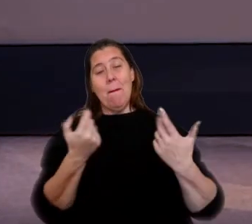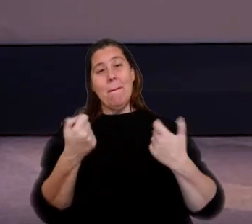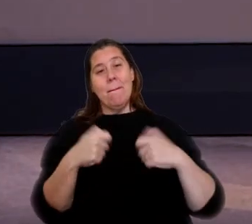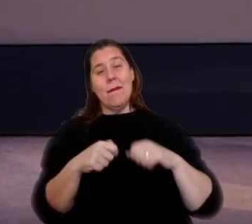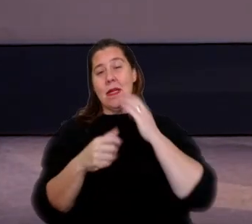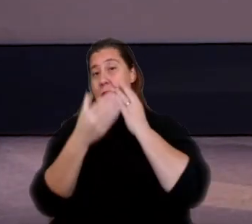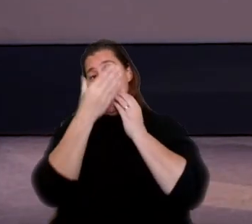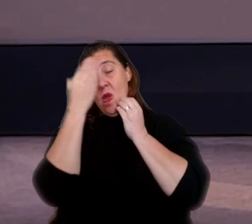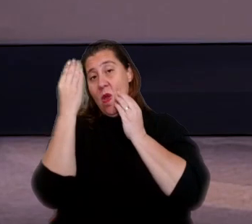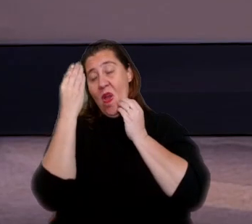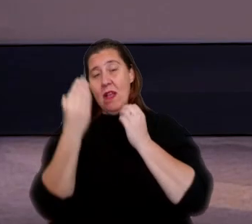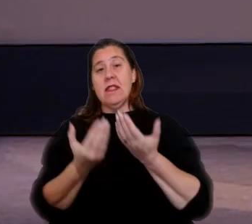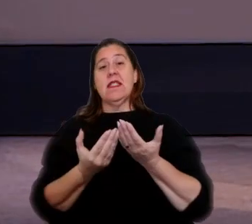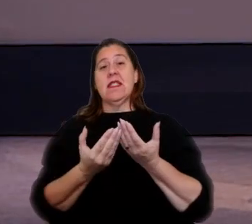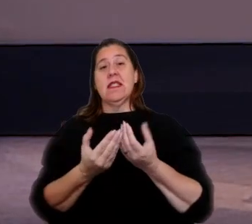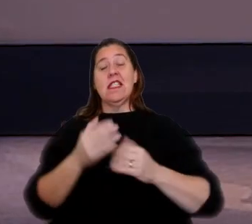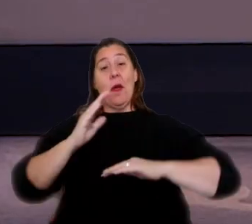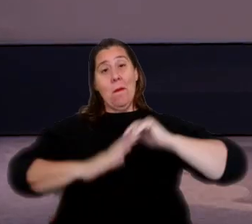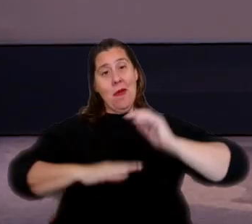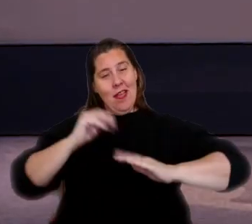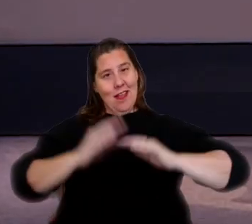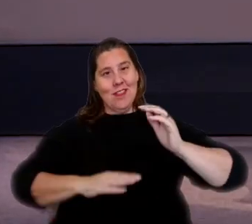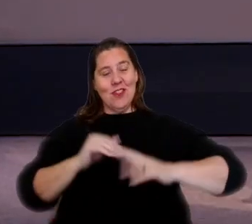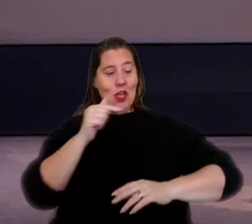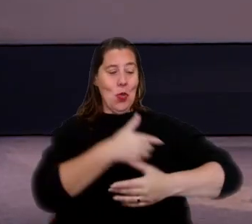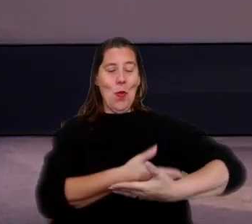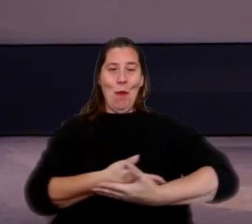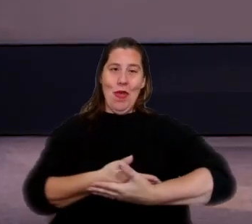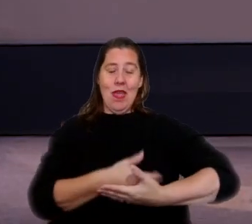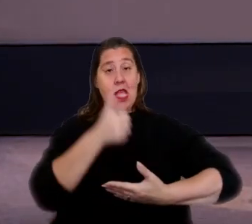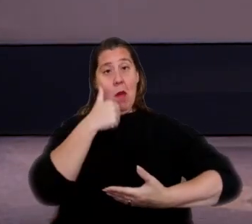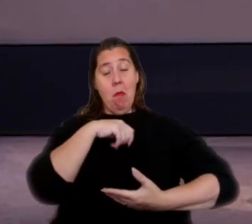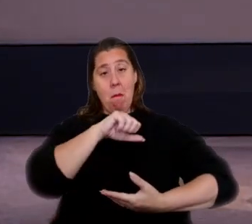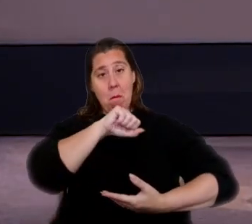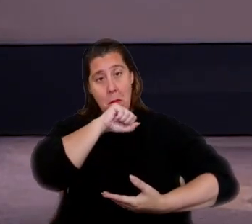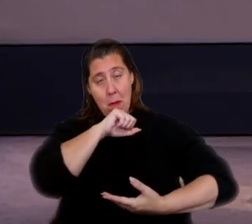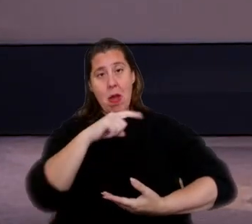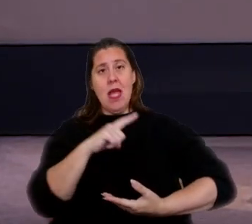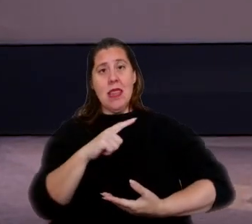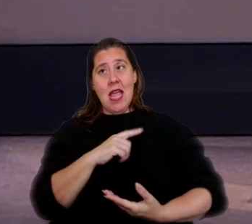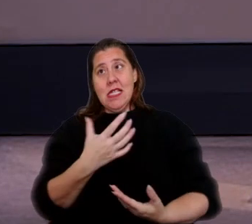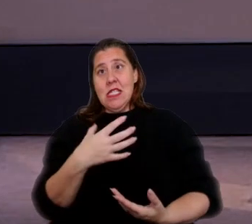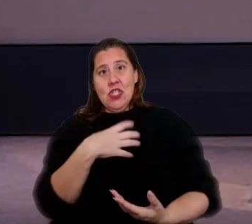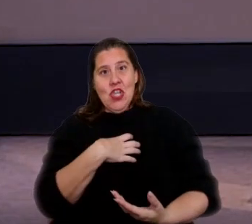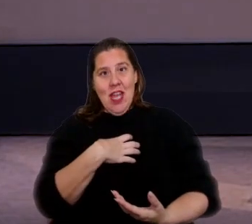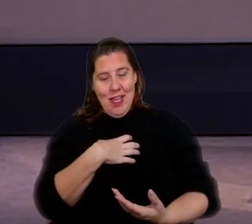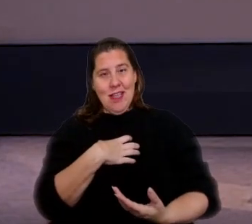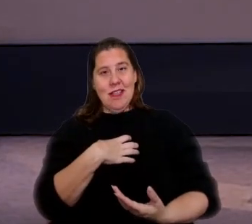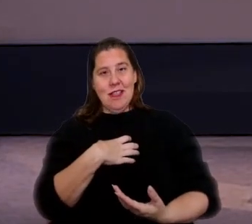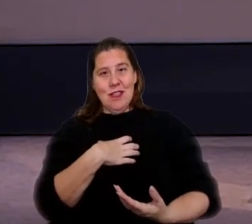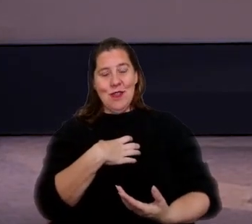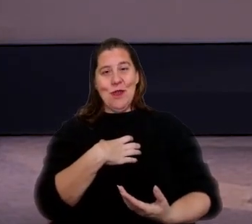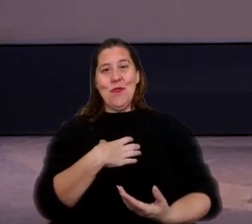né? É preciso não esquecer da profunda atividade do bebê. E a mãe tem esse lado.